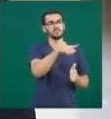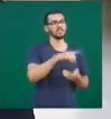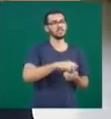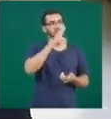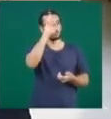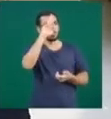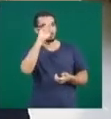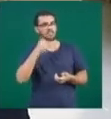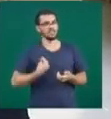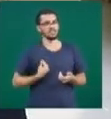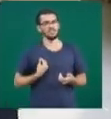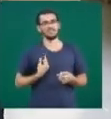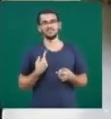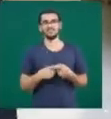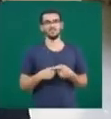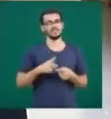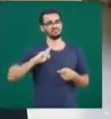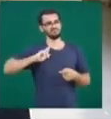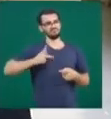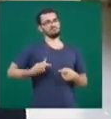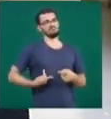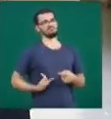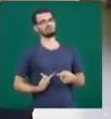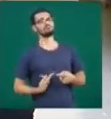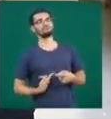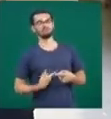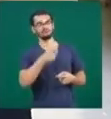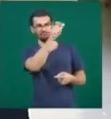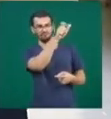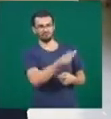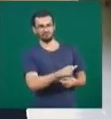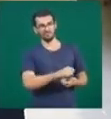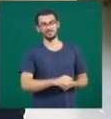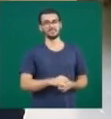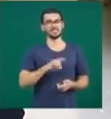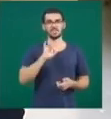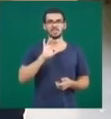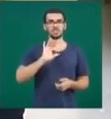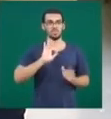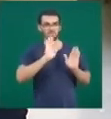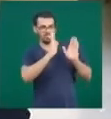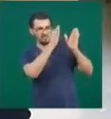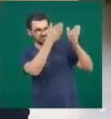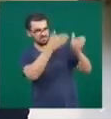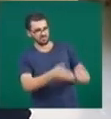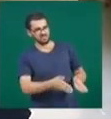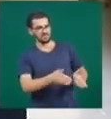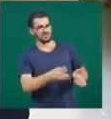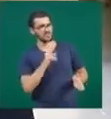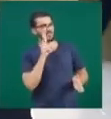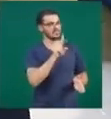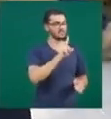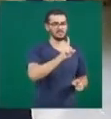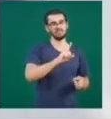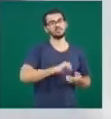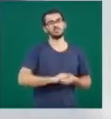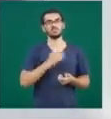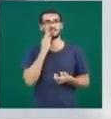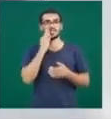tem uma pessoa, não de um modo estático, não de um modo único, mas